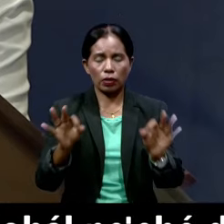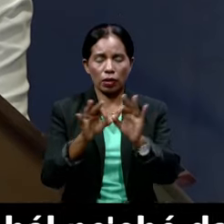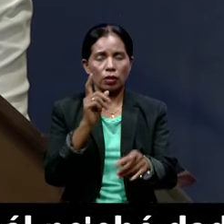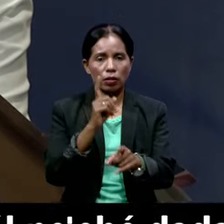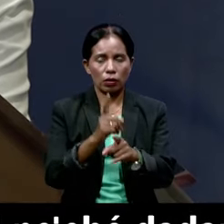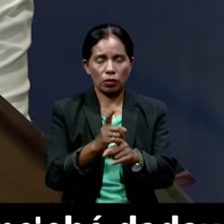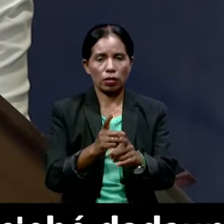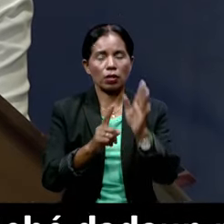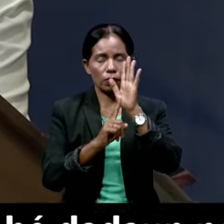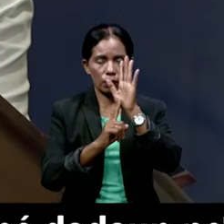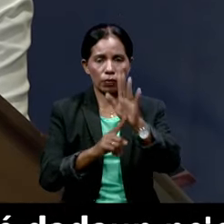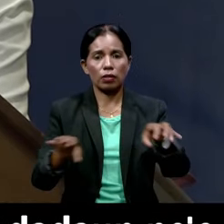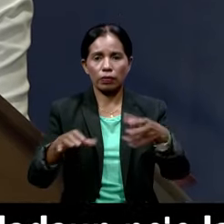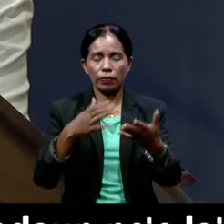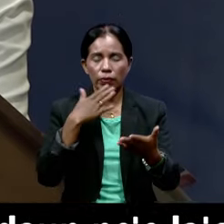progresso.